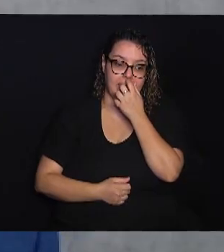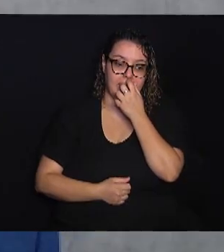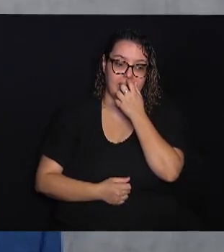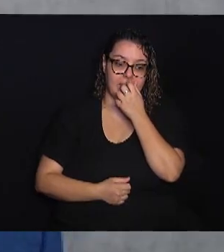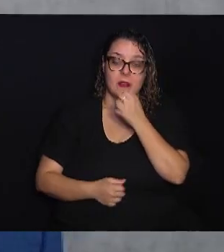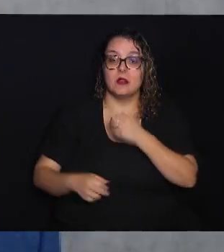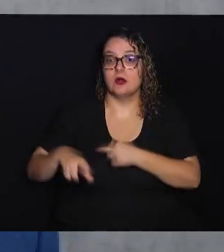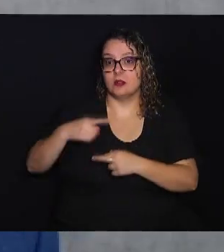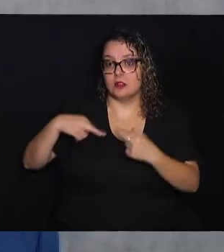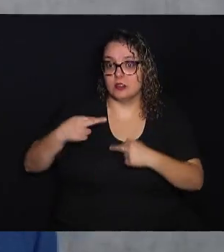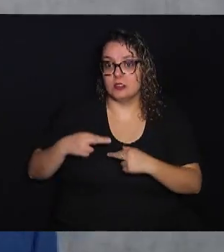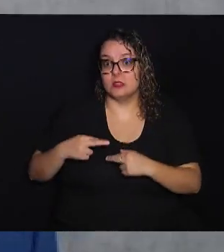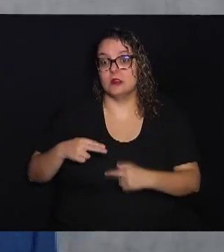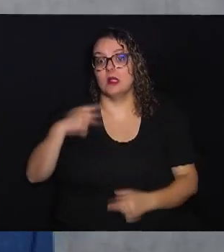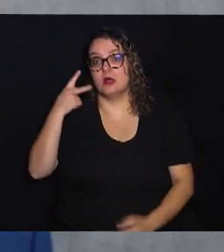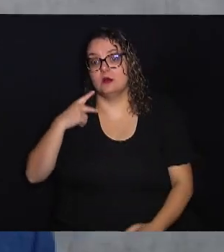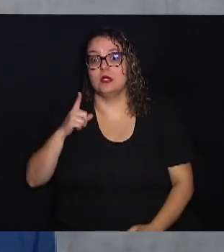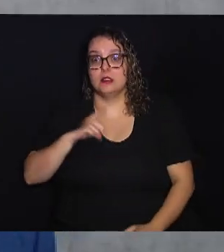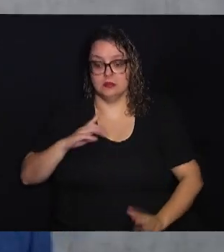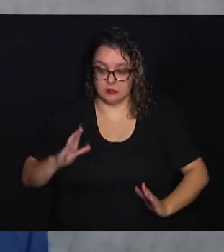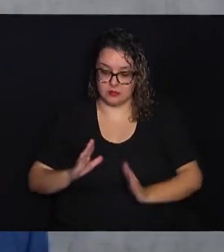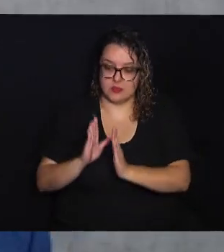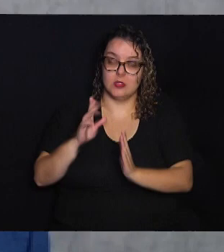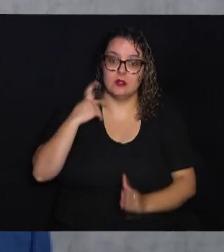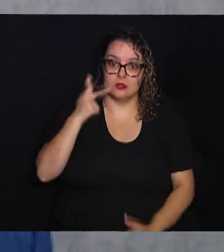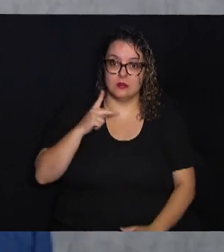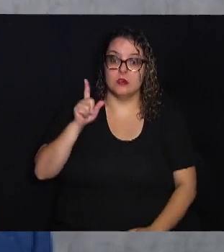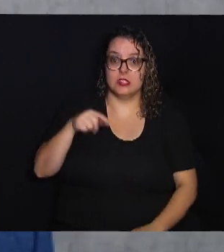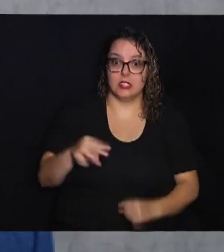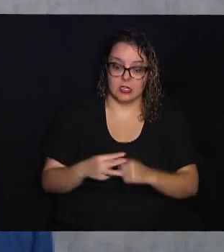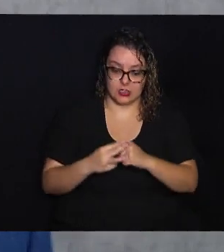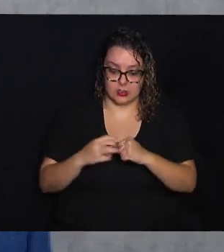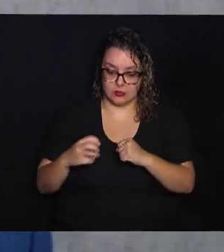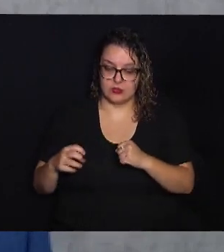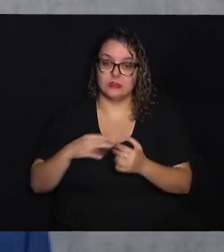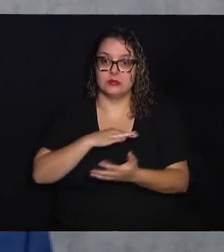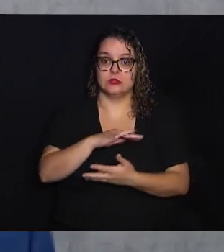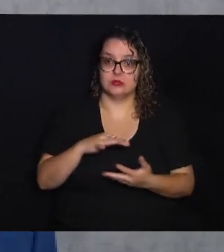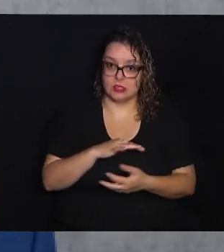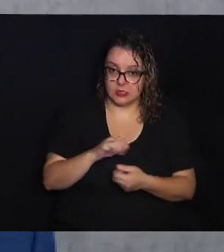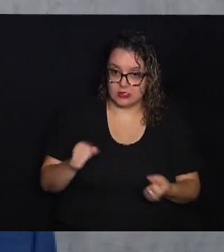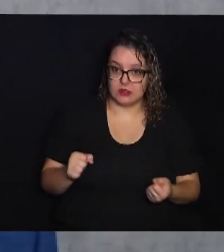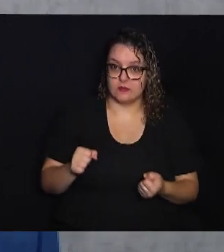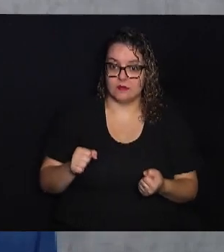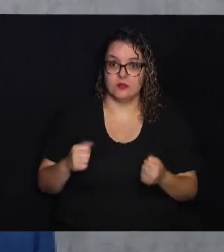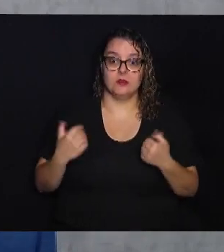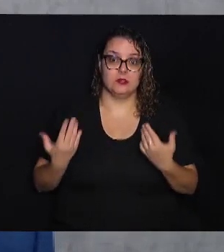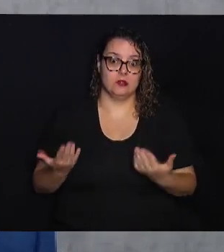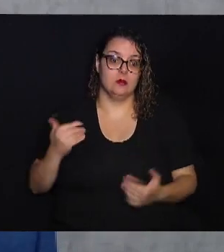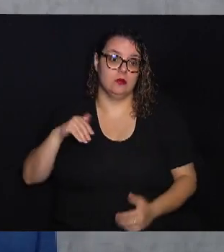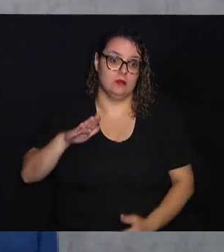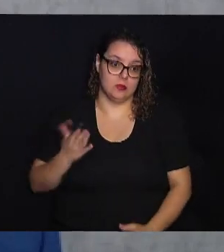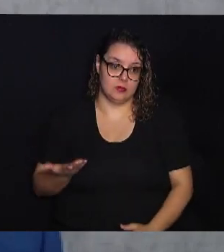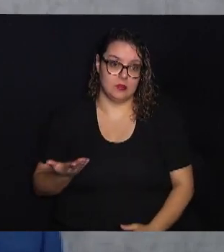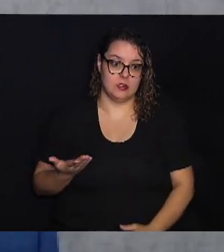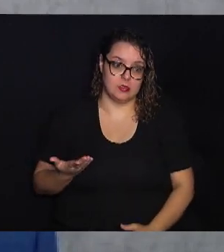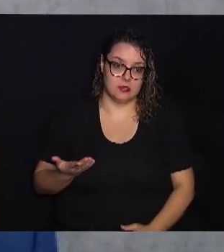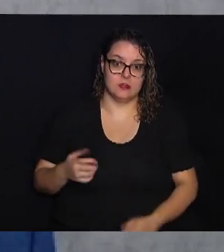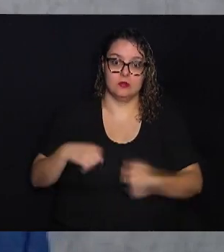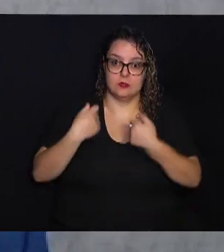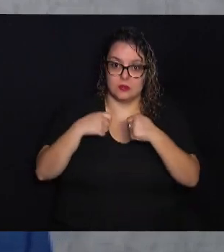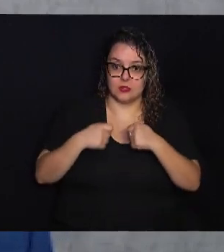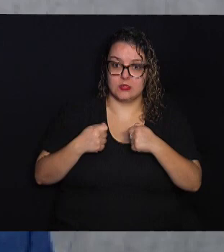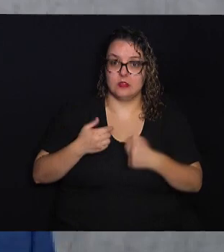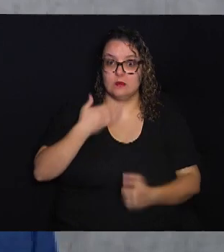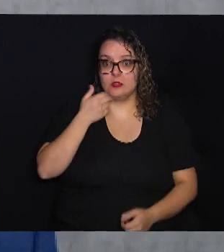Sim, inclusive a questão política, existe uma frente parlamentar que é a frente da mineração sustentável. Então, assim,